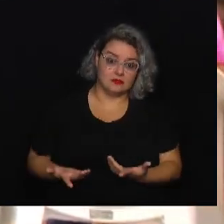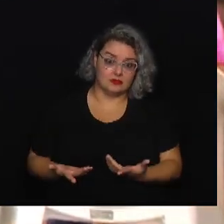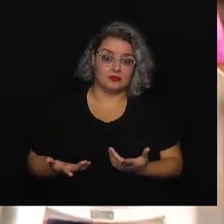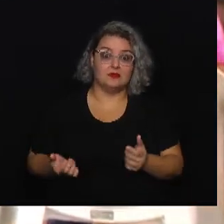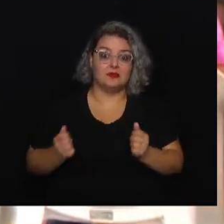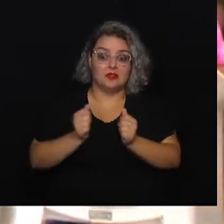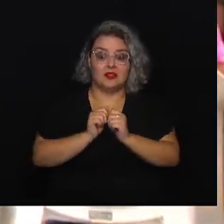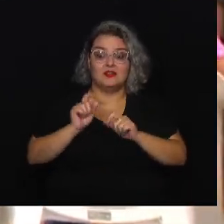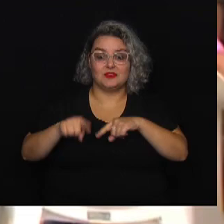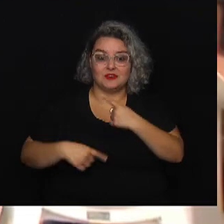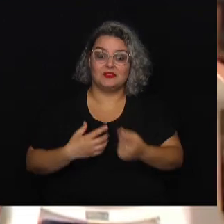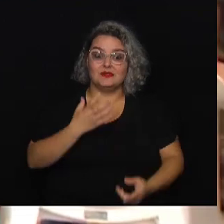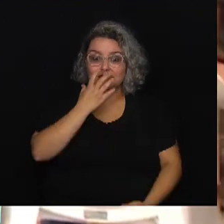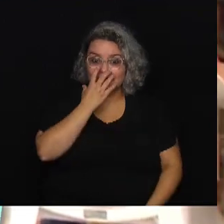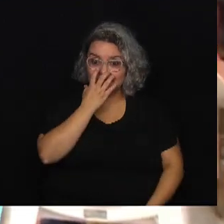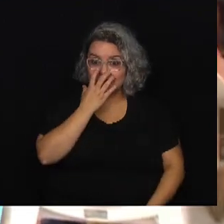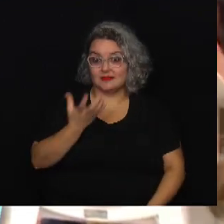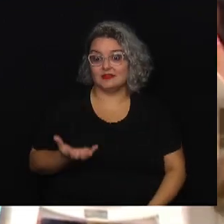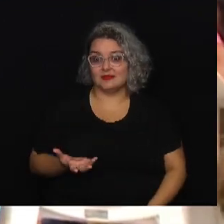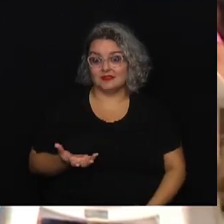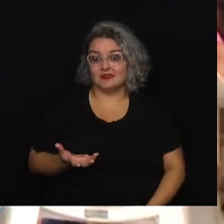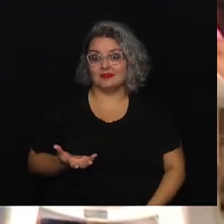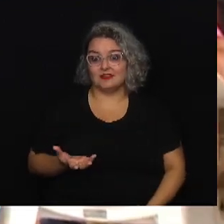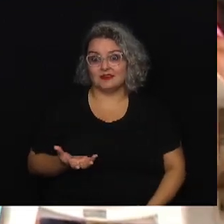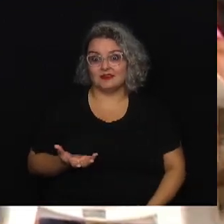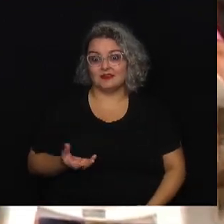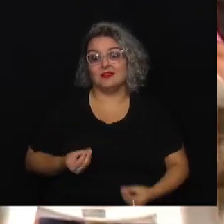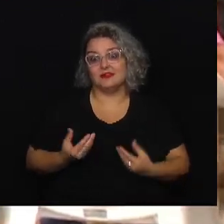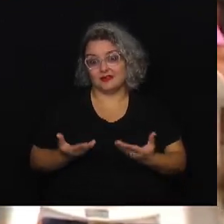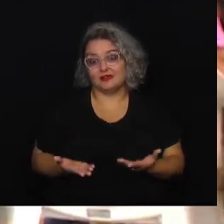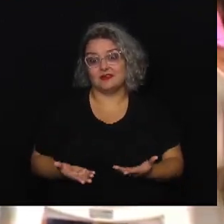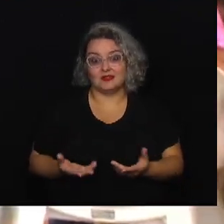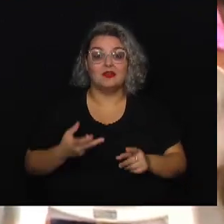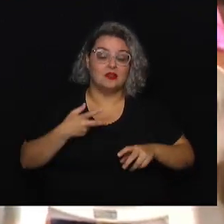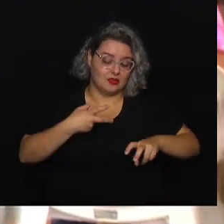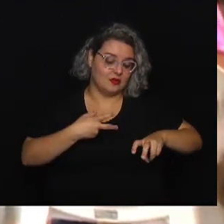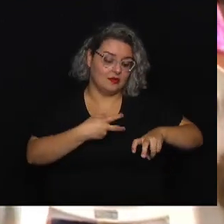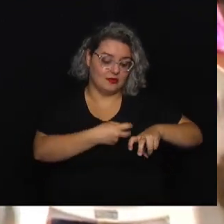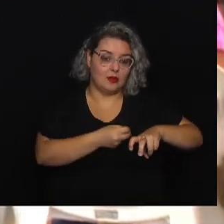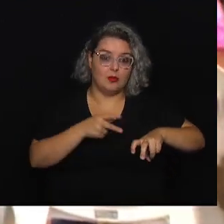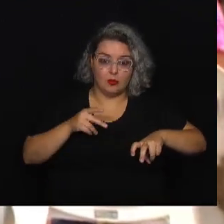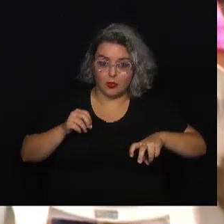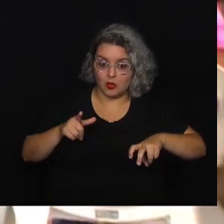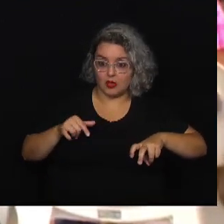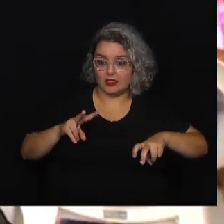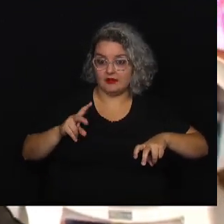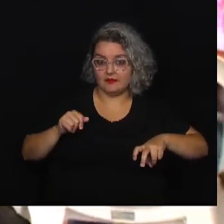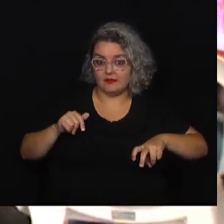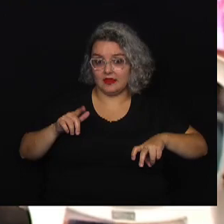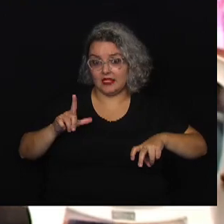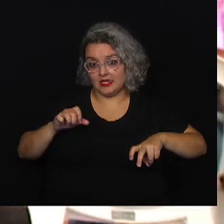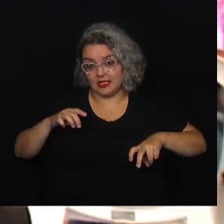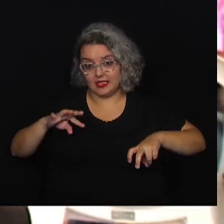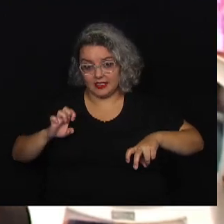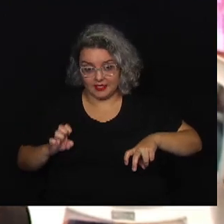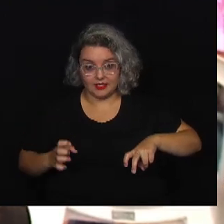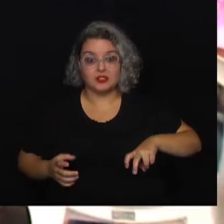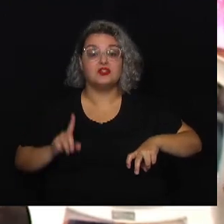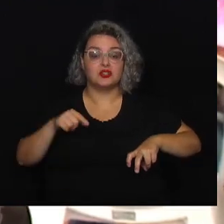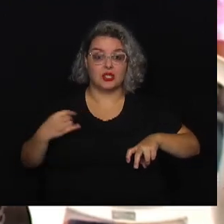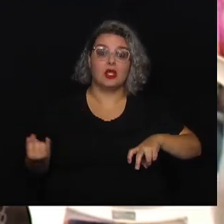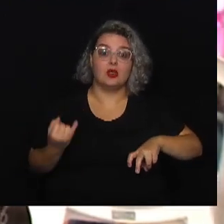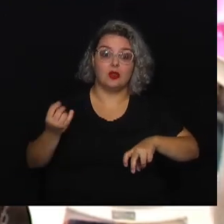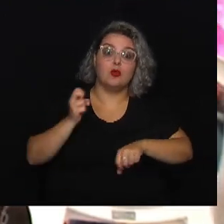os outros para fazer que a gente oferece a vacina polivalente, que é contra a sinomose, parvovirose, que é muito importante,